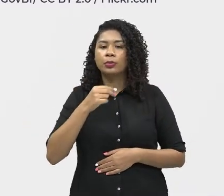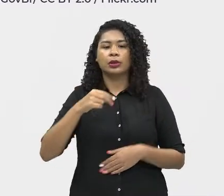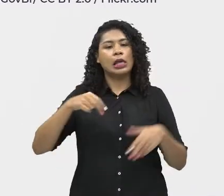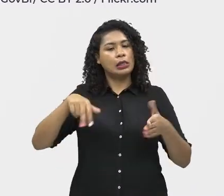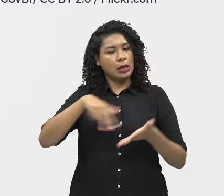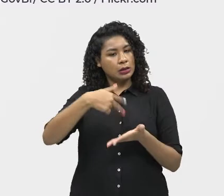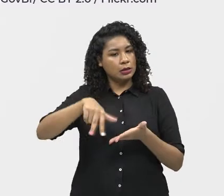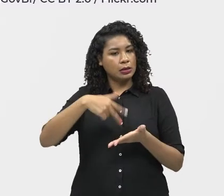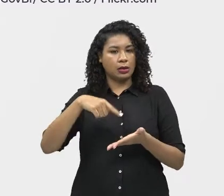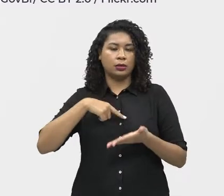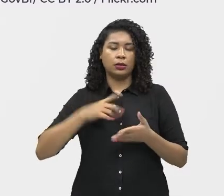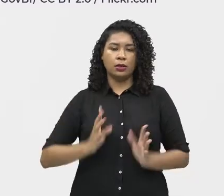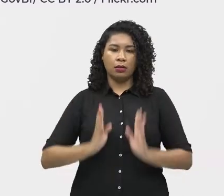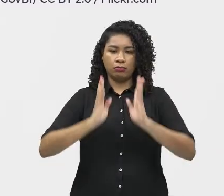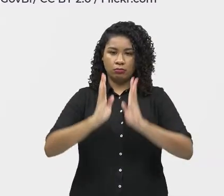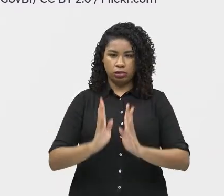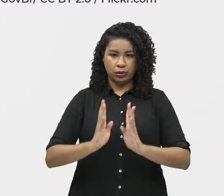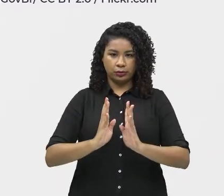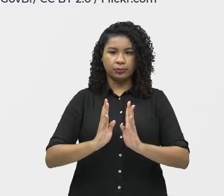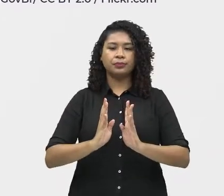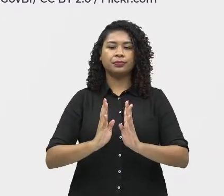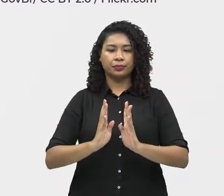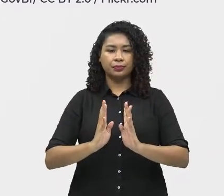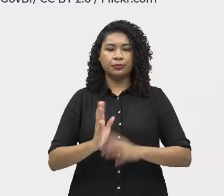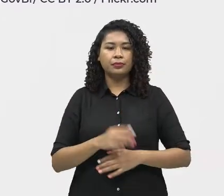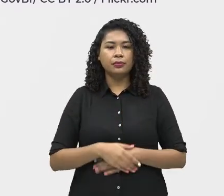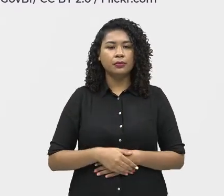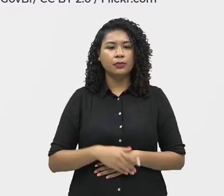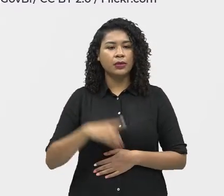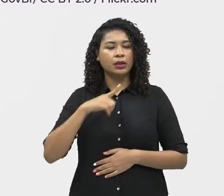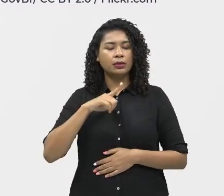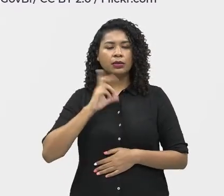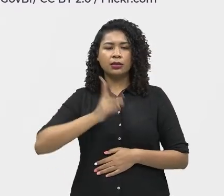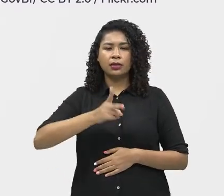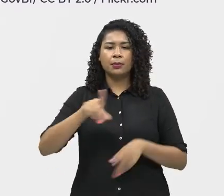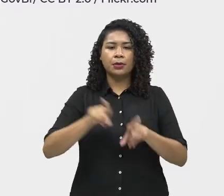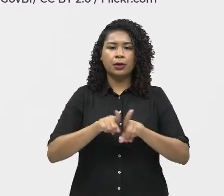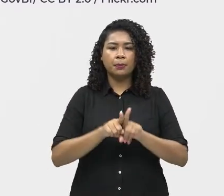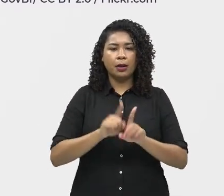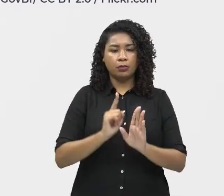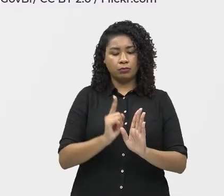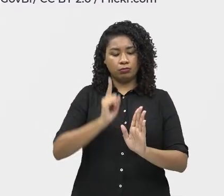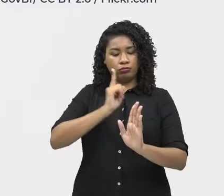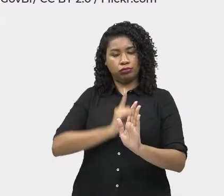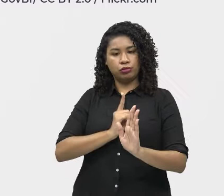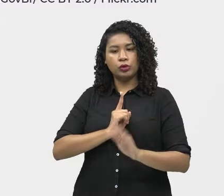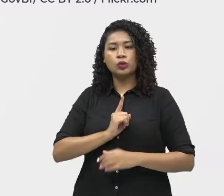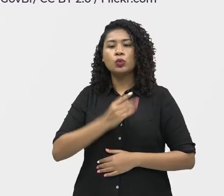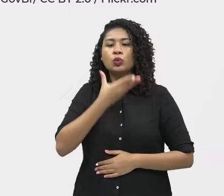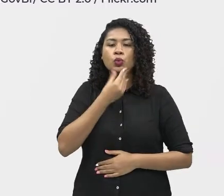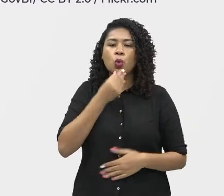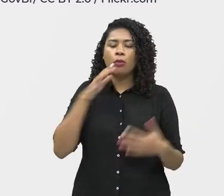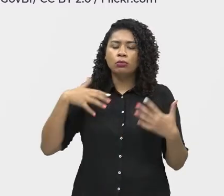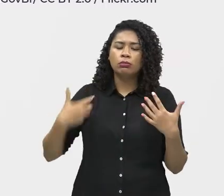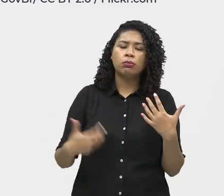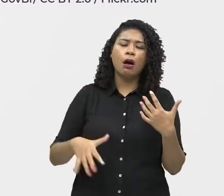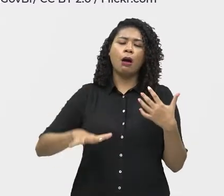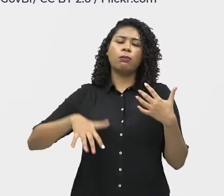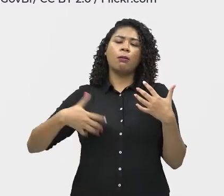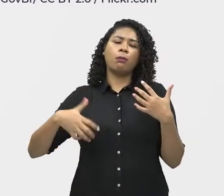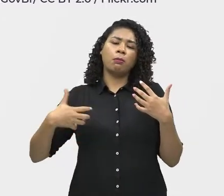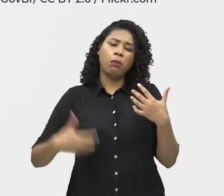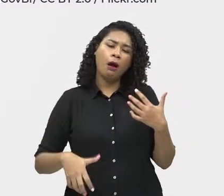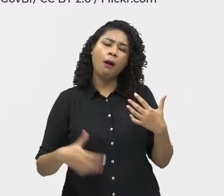duas fileiras opostas. Na extremidade de uma delas fica o violeiro, que tem à sua frente o seu